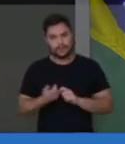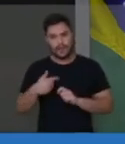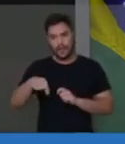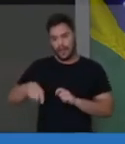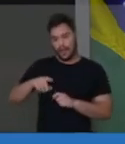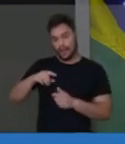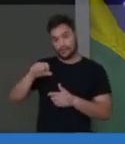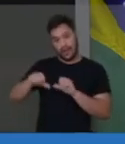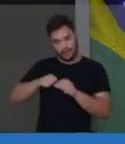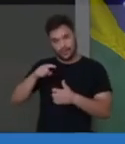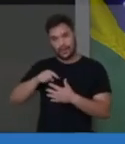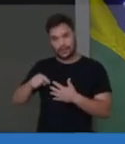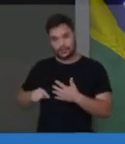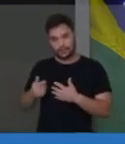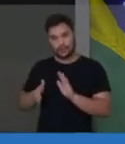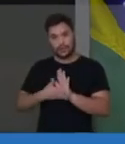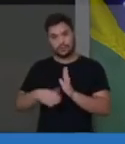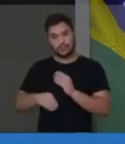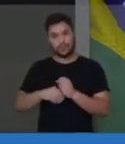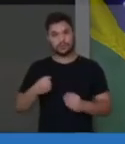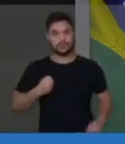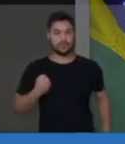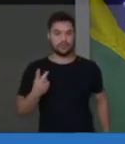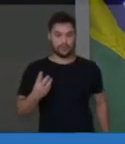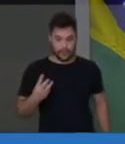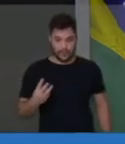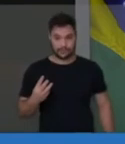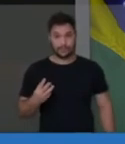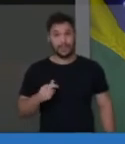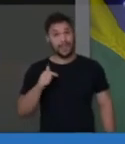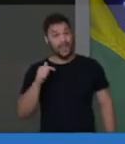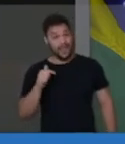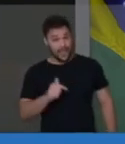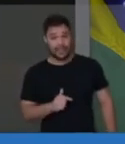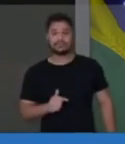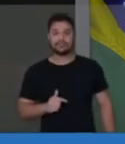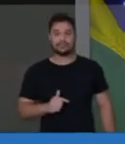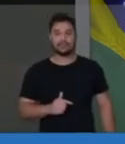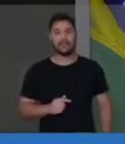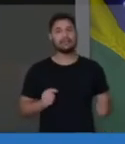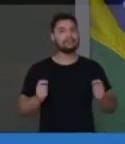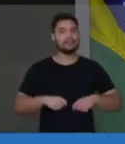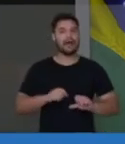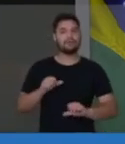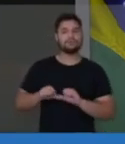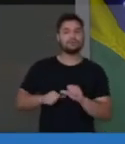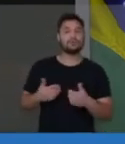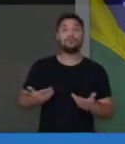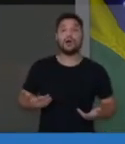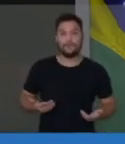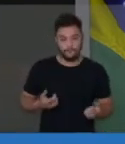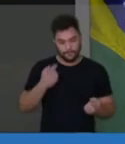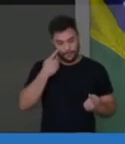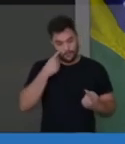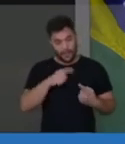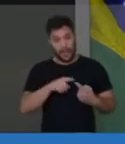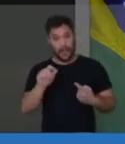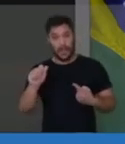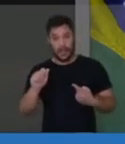alterações perpetradas pela emenda número 3. Esta, por sinal, promove as seguintes modificações: